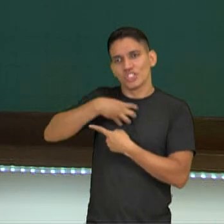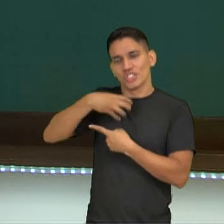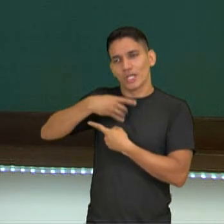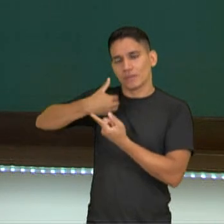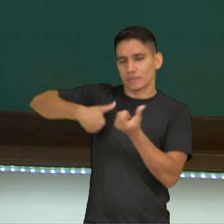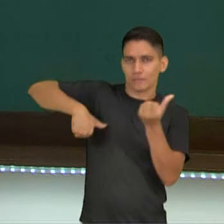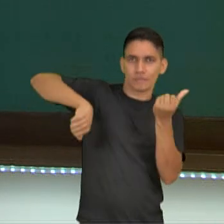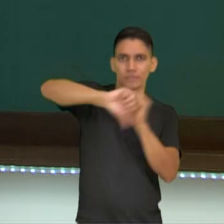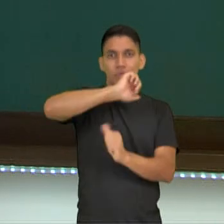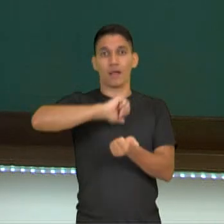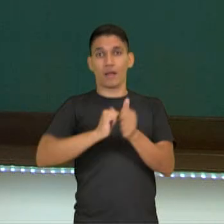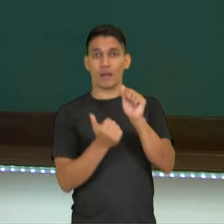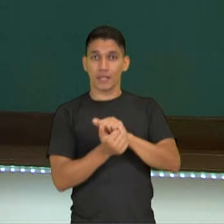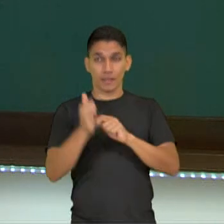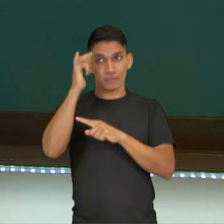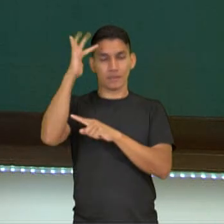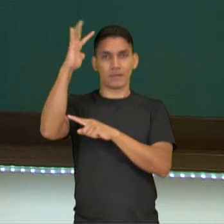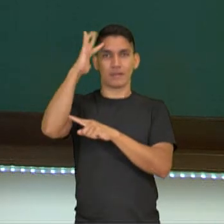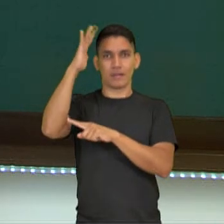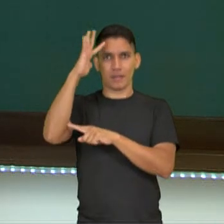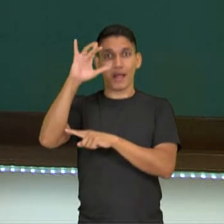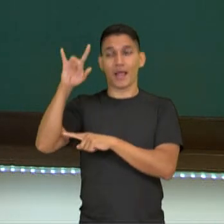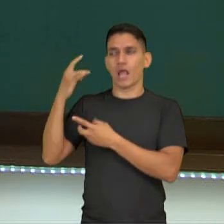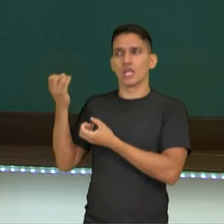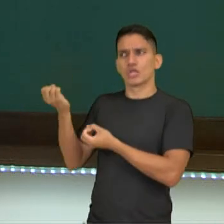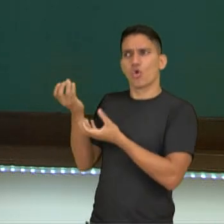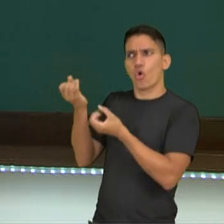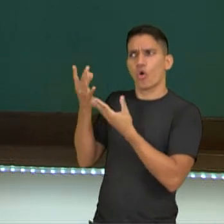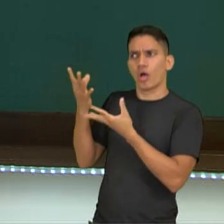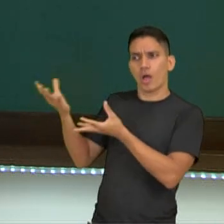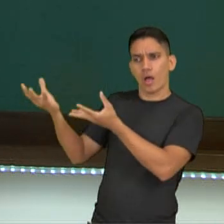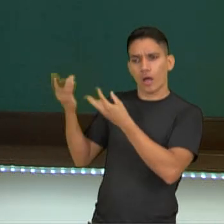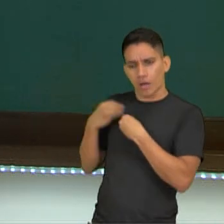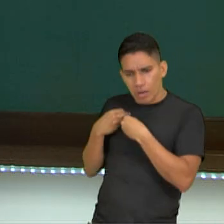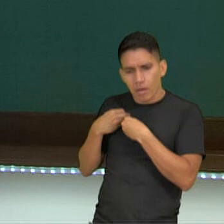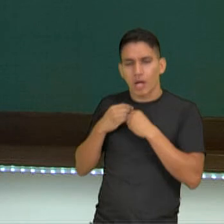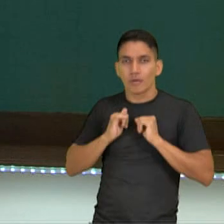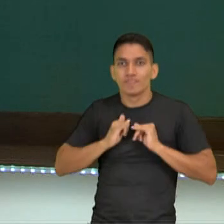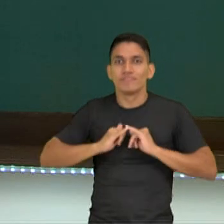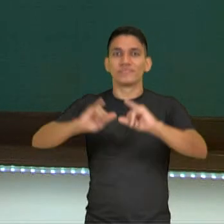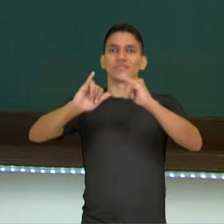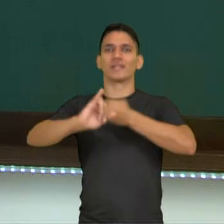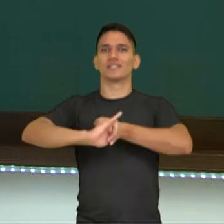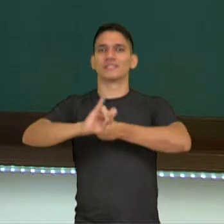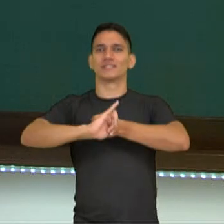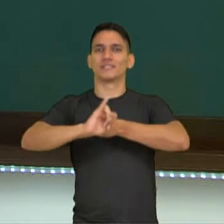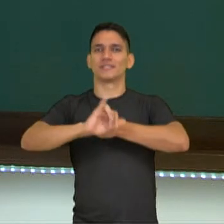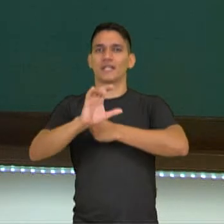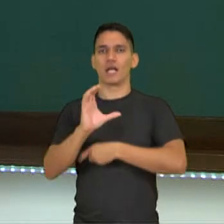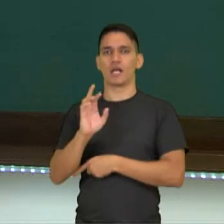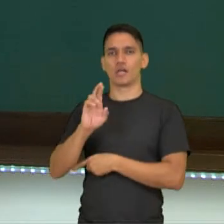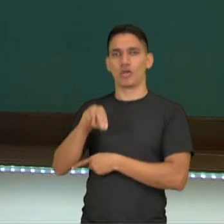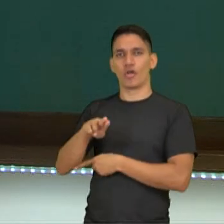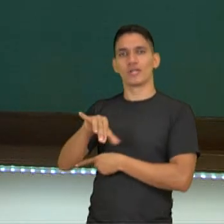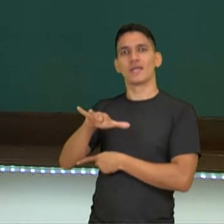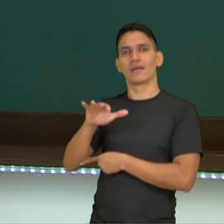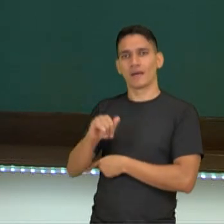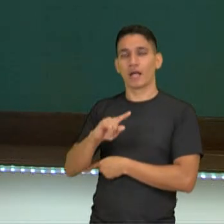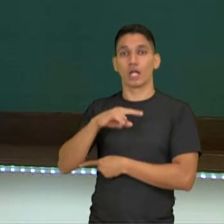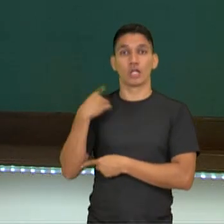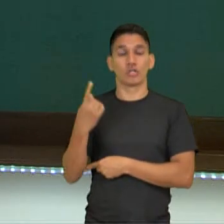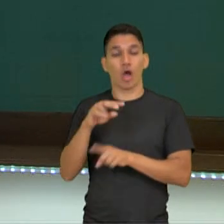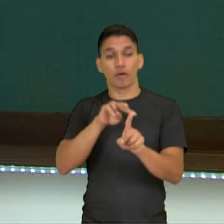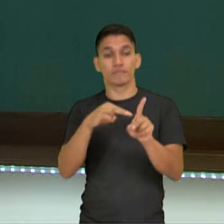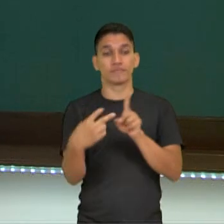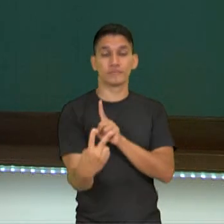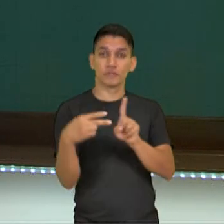né, trouxeram ali notícias e transformaram num texto ficcional que nós denominamos de crônica dentro do nosso espectro ali